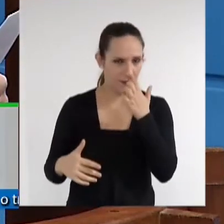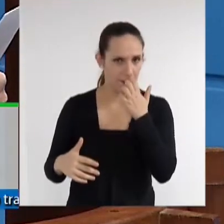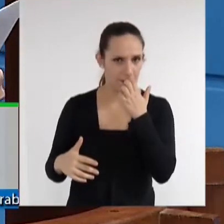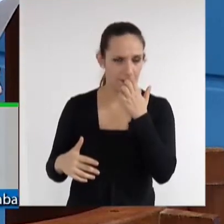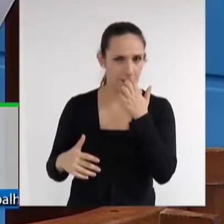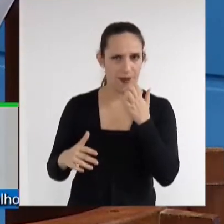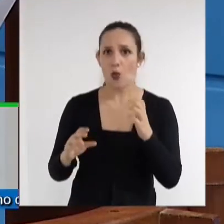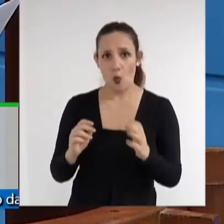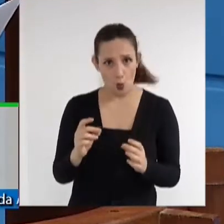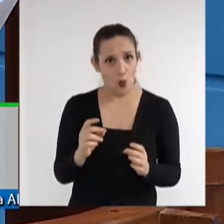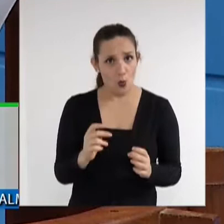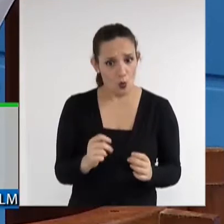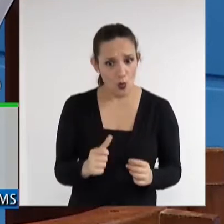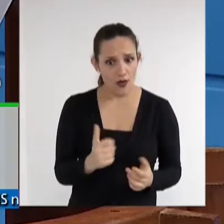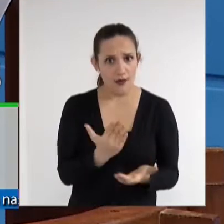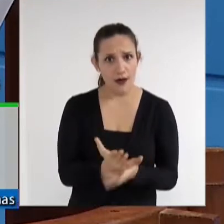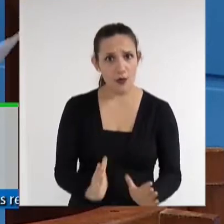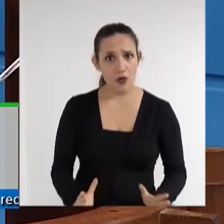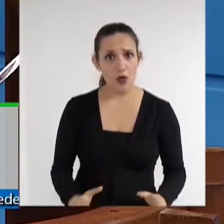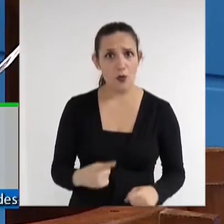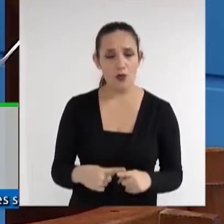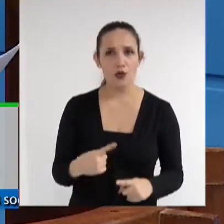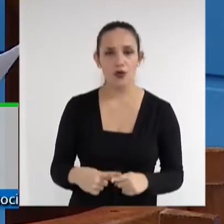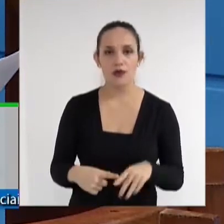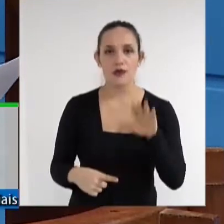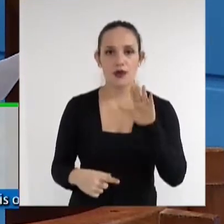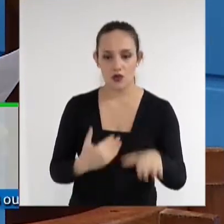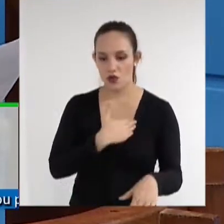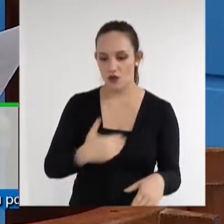federal cortou